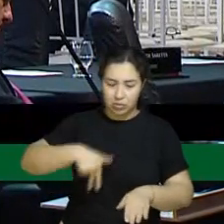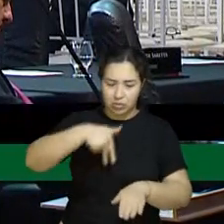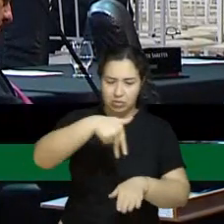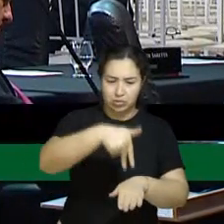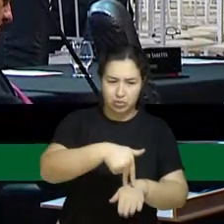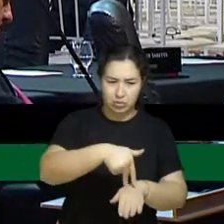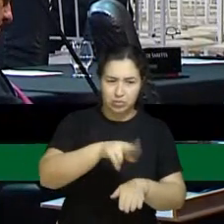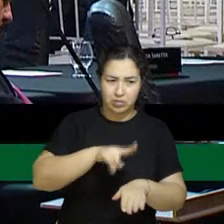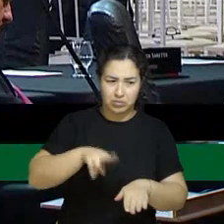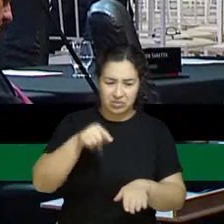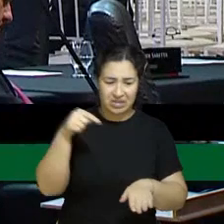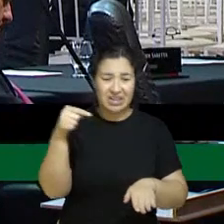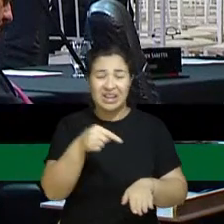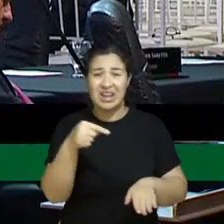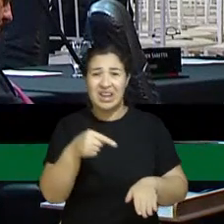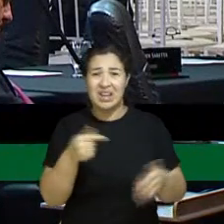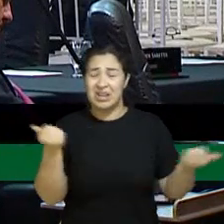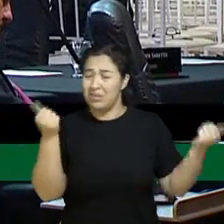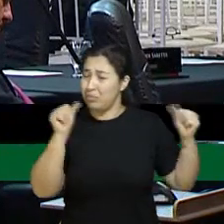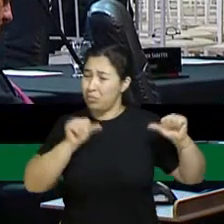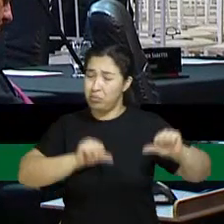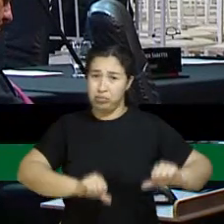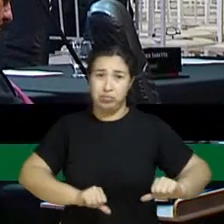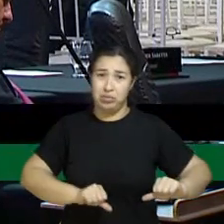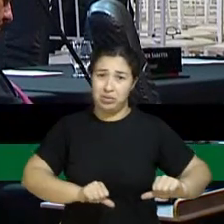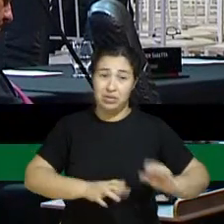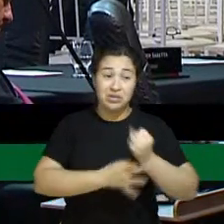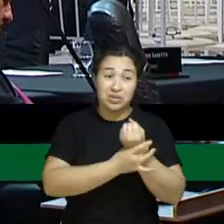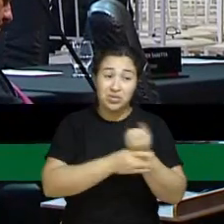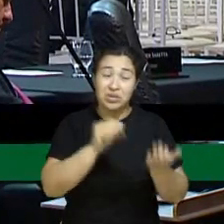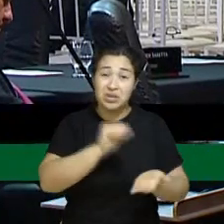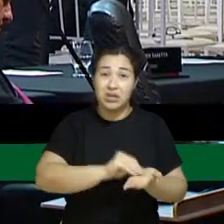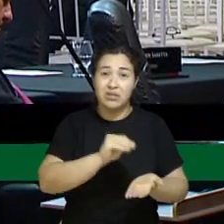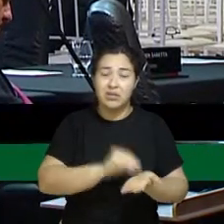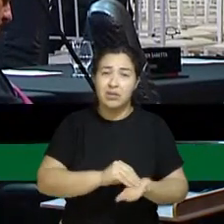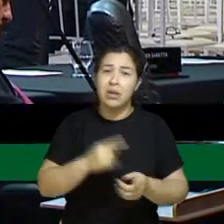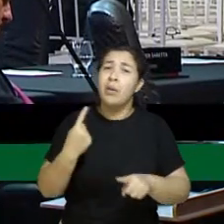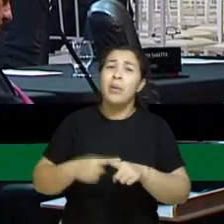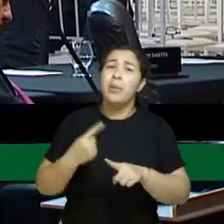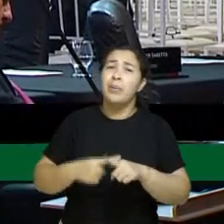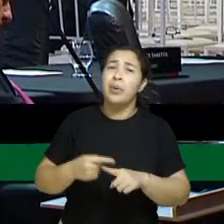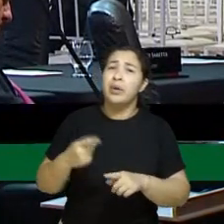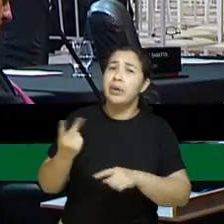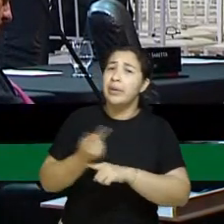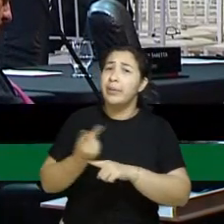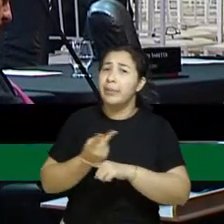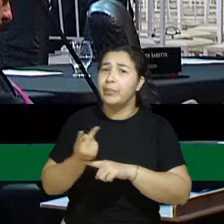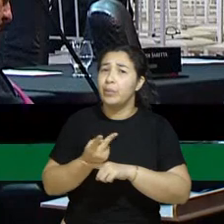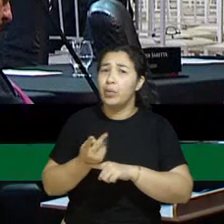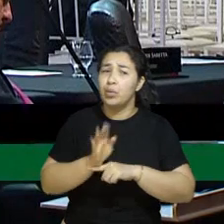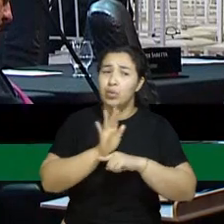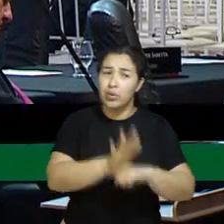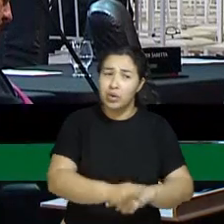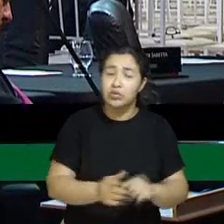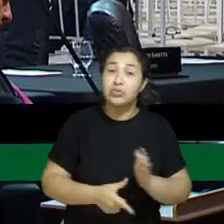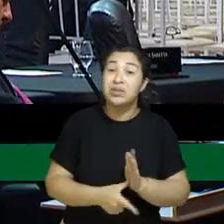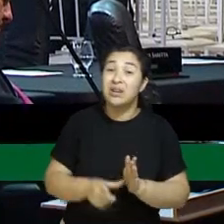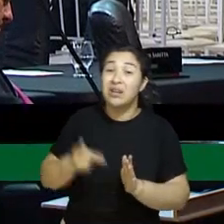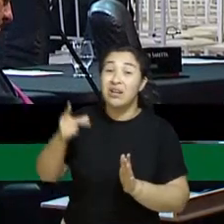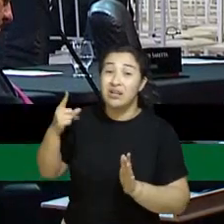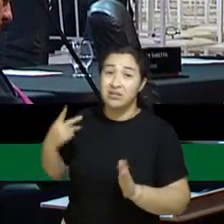de uso, que aquilo era perigoso. E por que que não se procurou isso aí antes aí? Né? Então, que sirva de lição para não